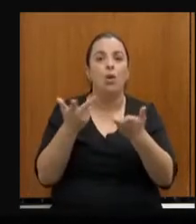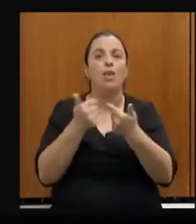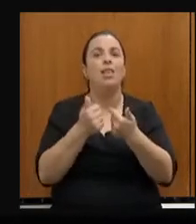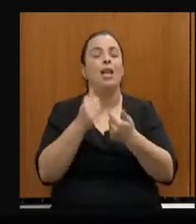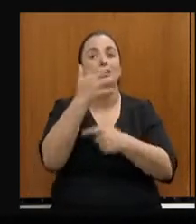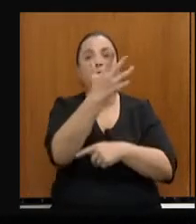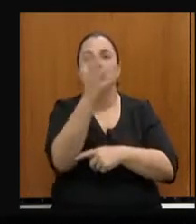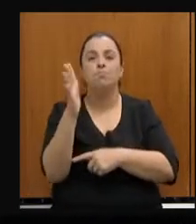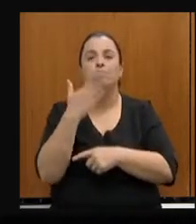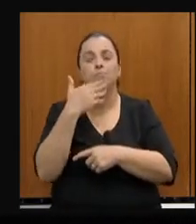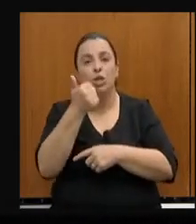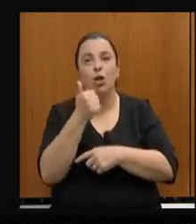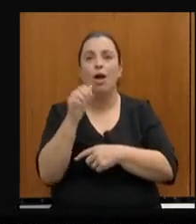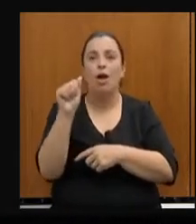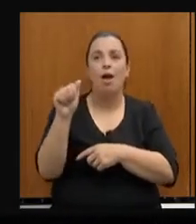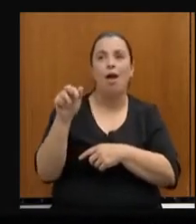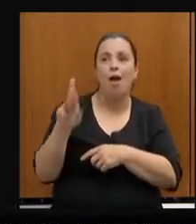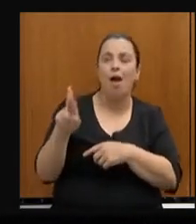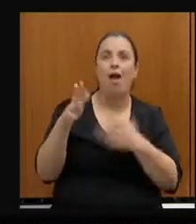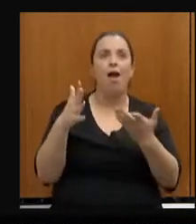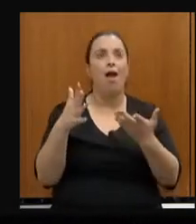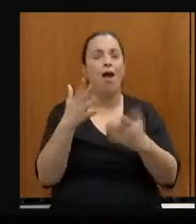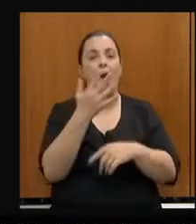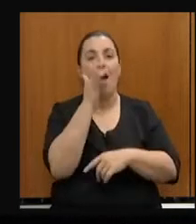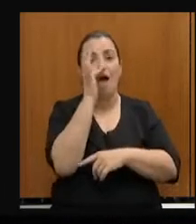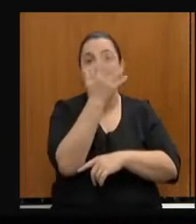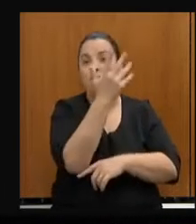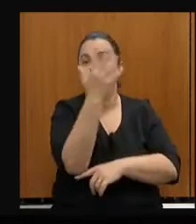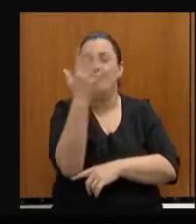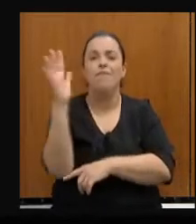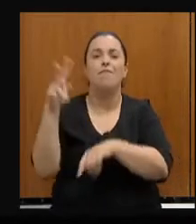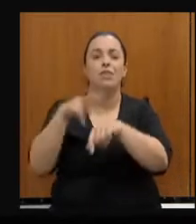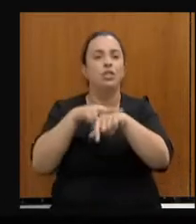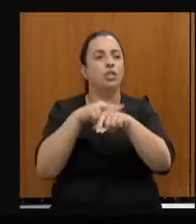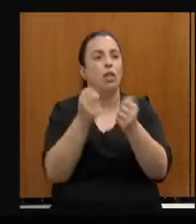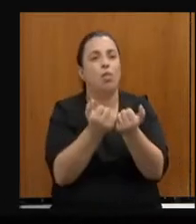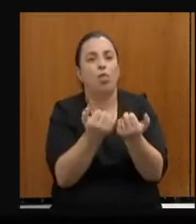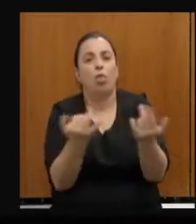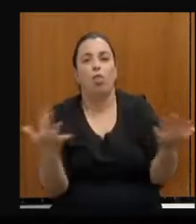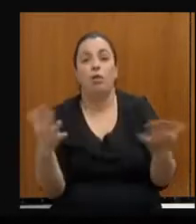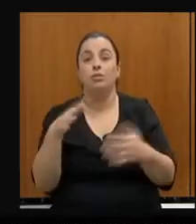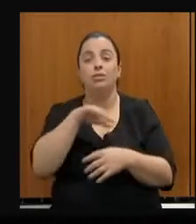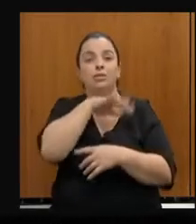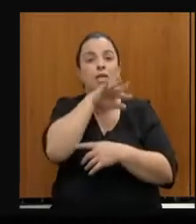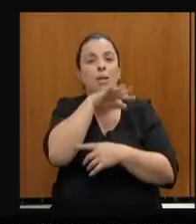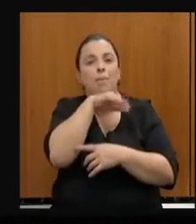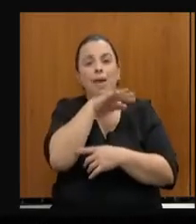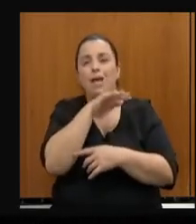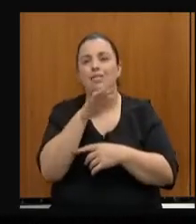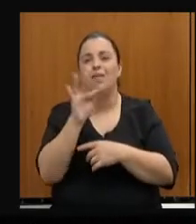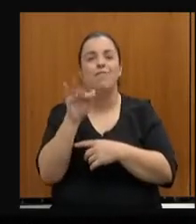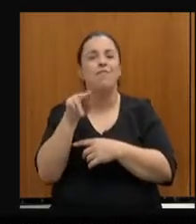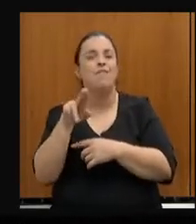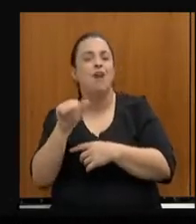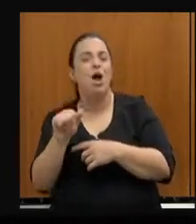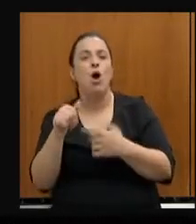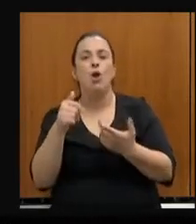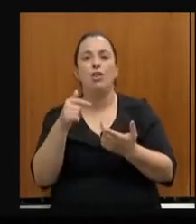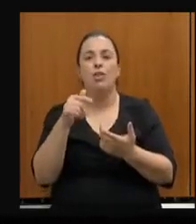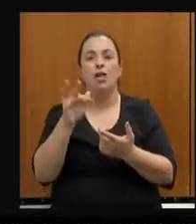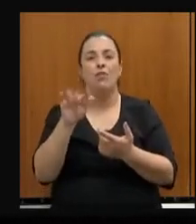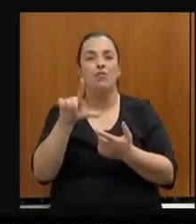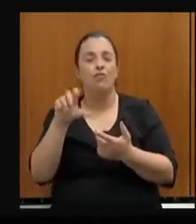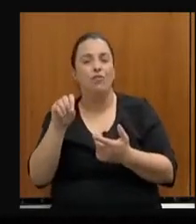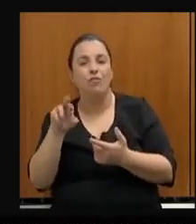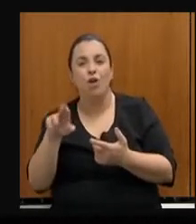nossa cobertura vegetal a nossa preservação de fauna e flora teto chamadas agenda verde azul e